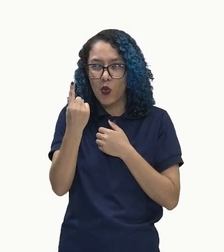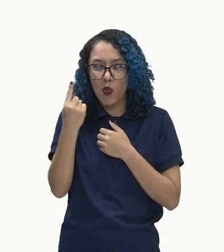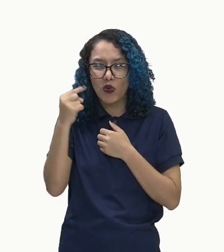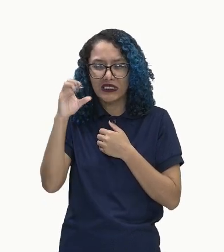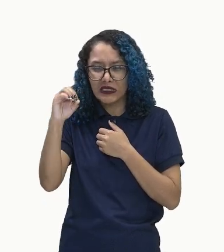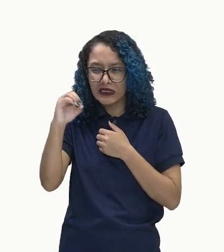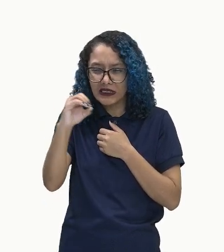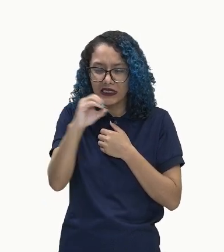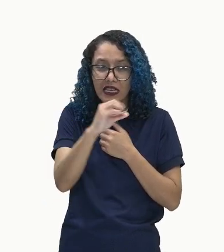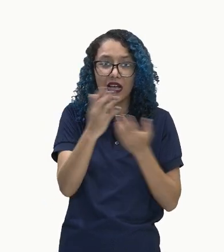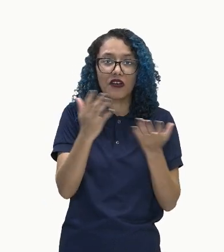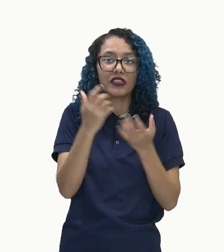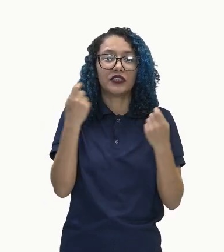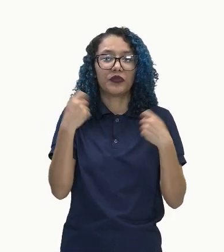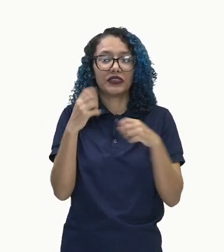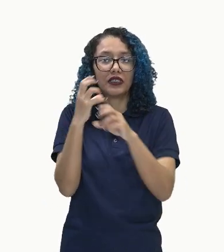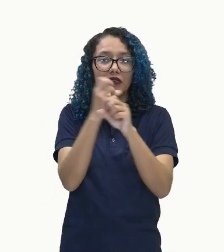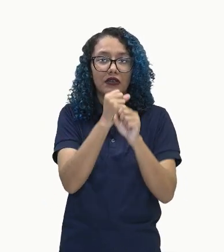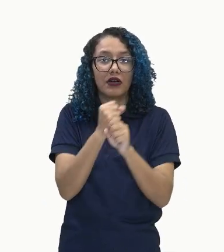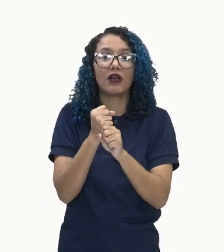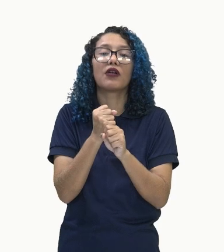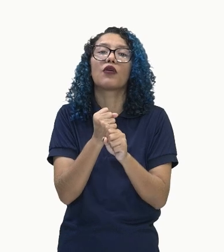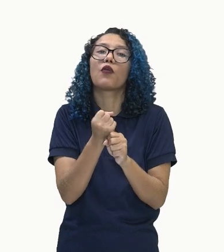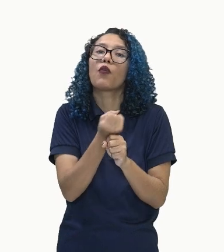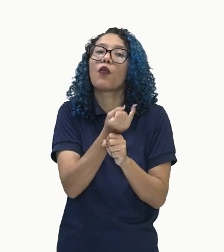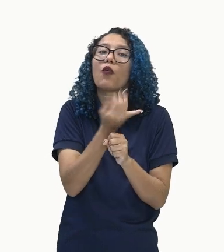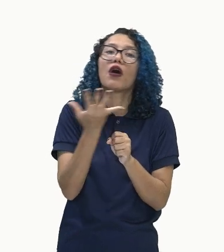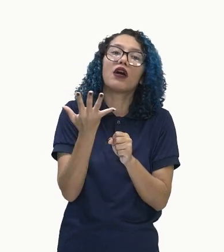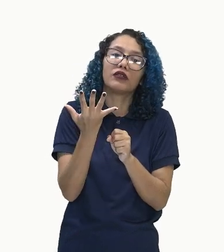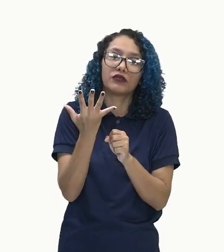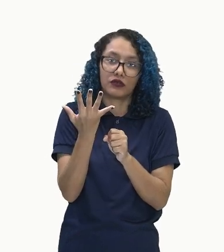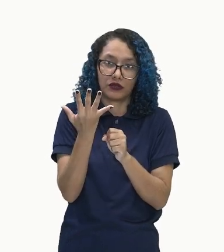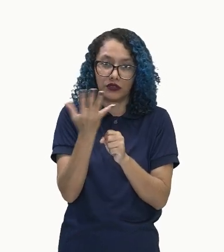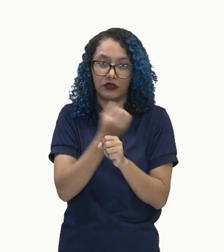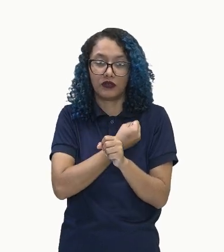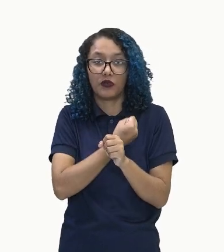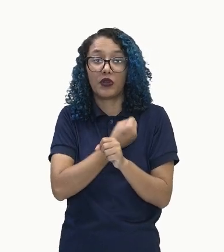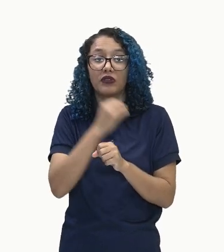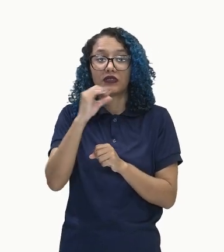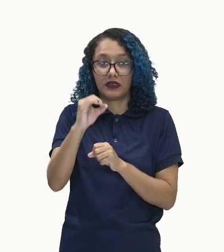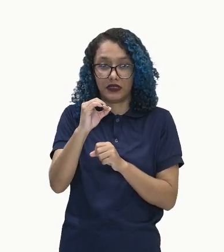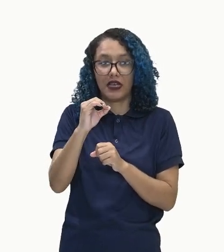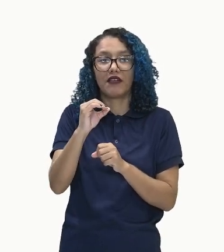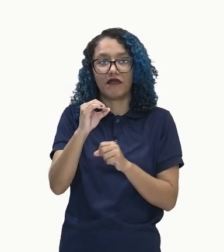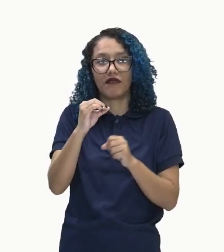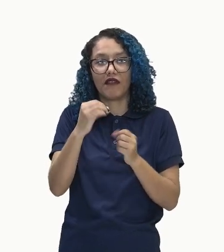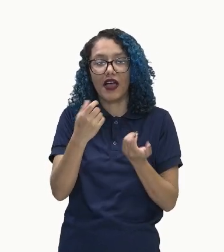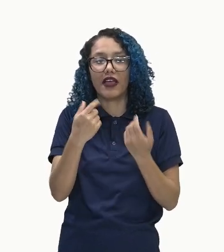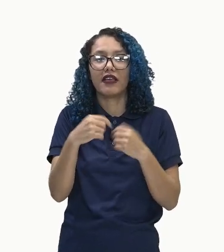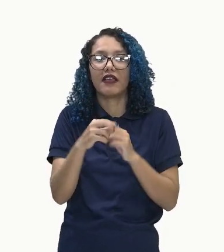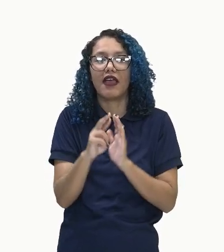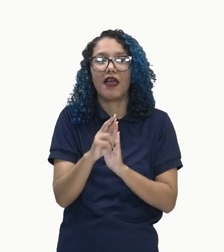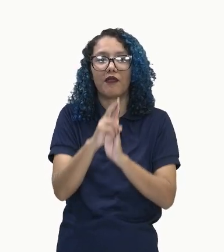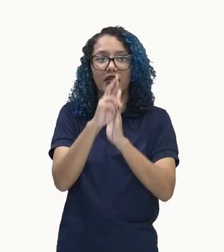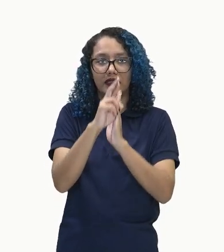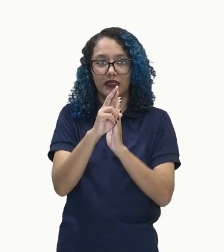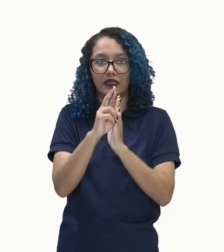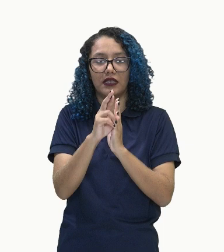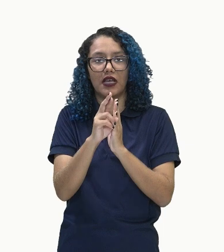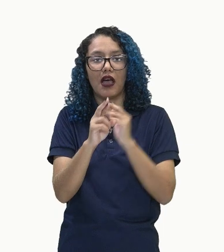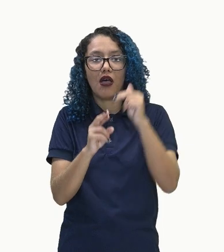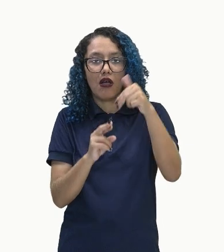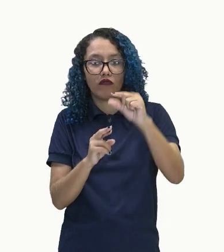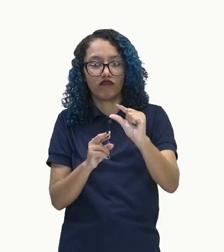aí a quantidade de zero, porque essa quantidade de zero será o expoente da nossa base 10. E aí,